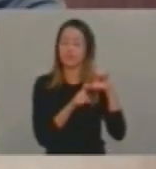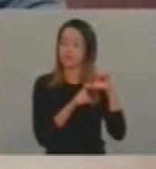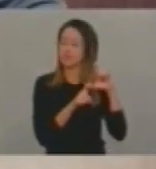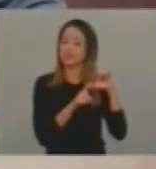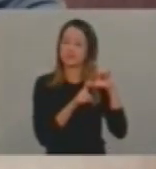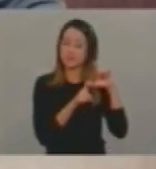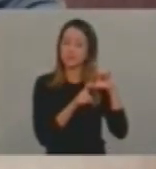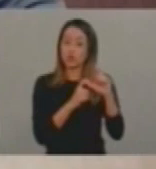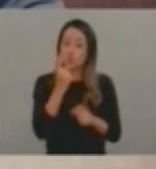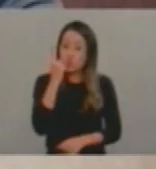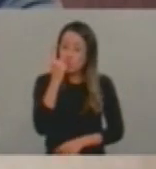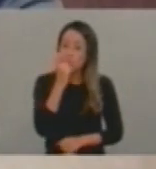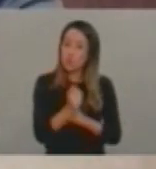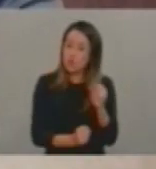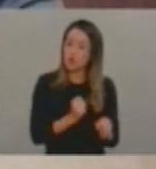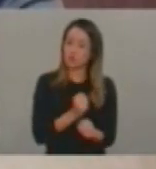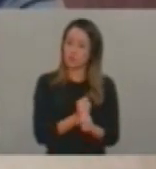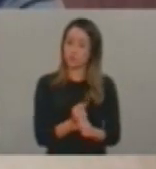56%.